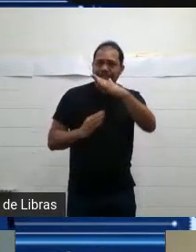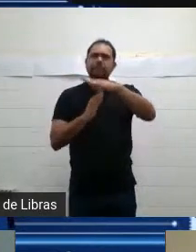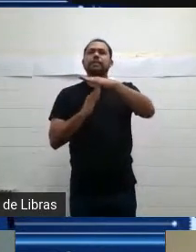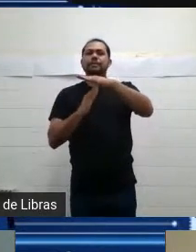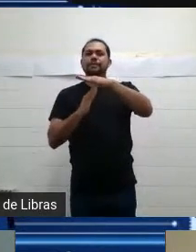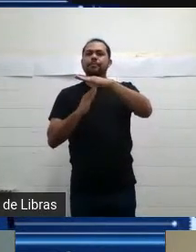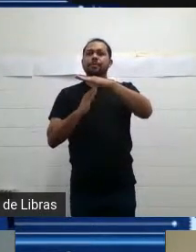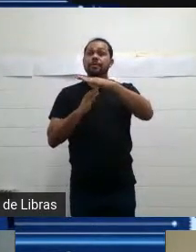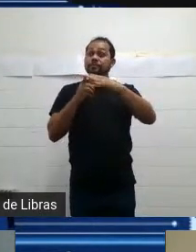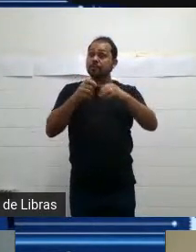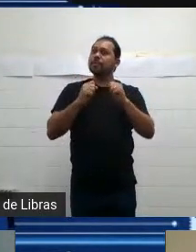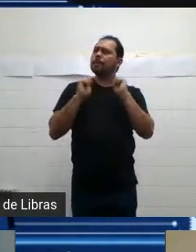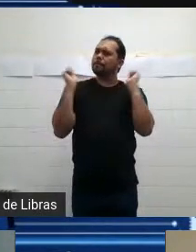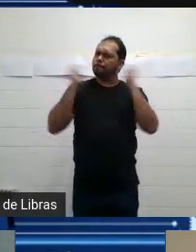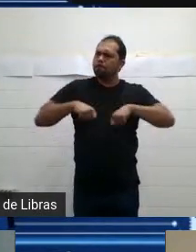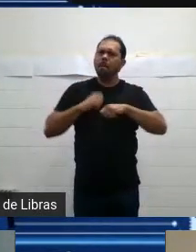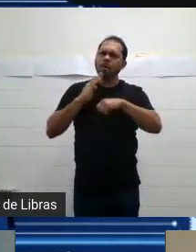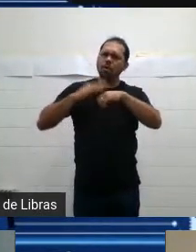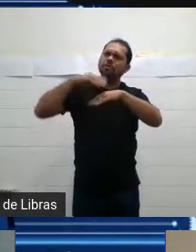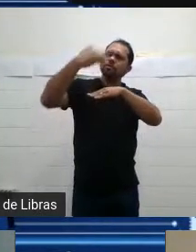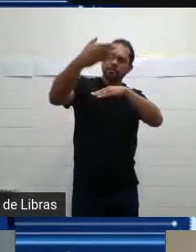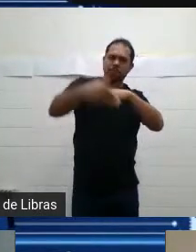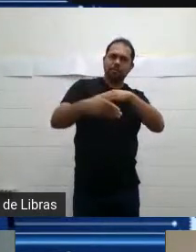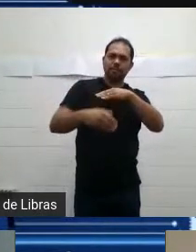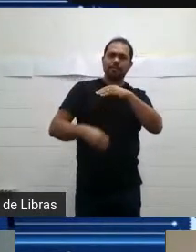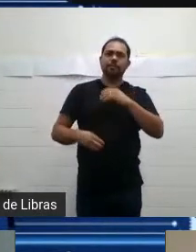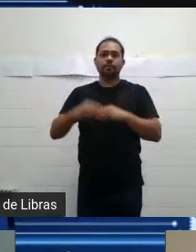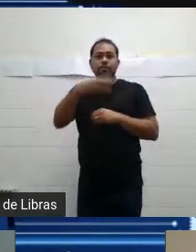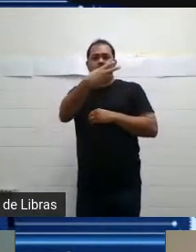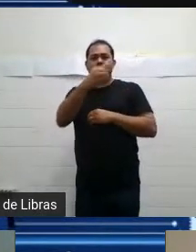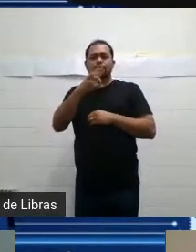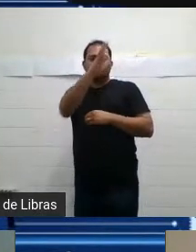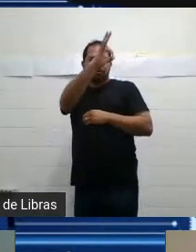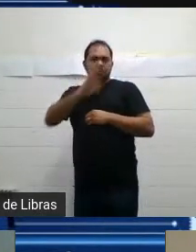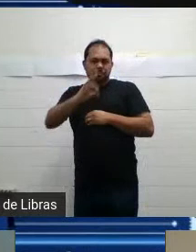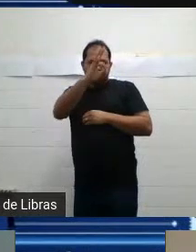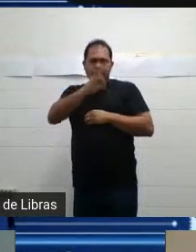Geralmente dizem os estudos aí que são 30% a mais de